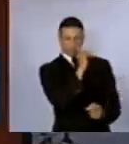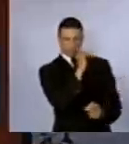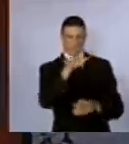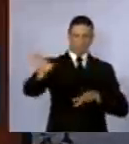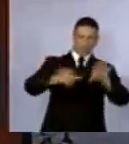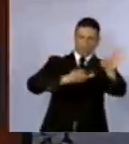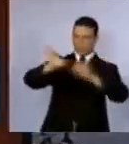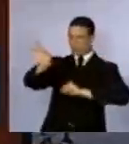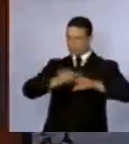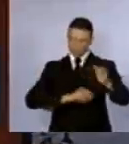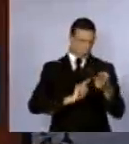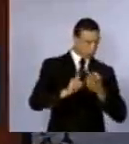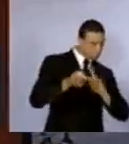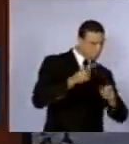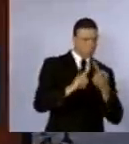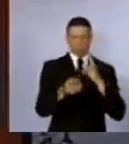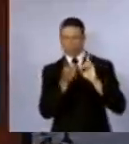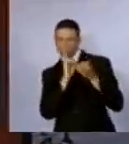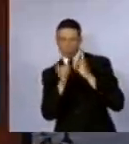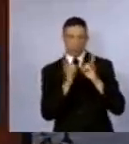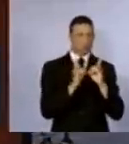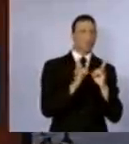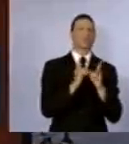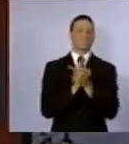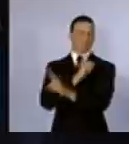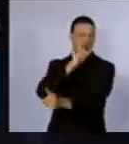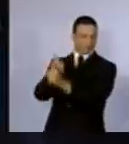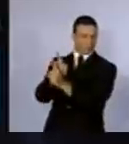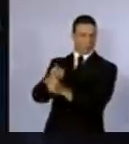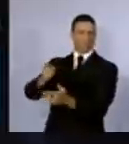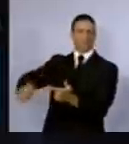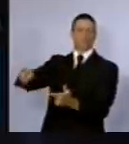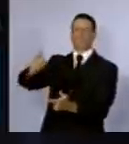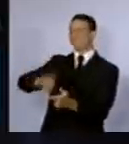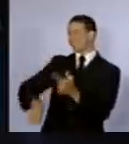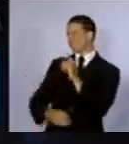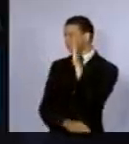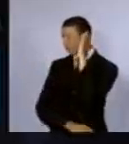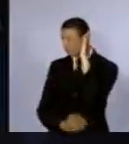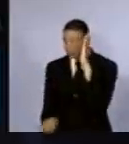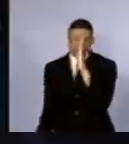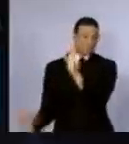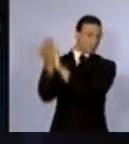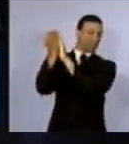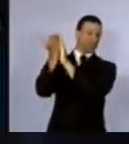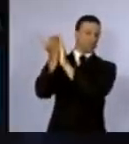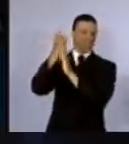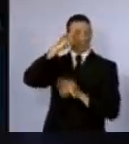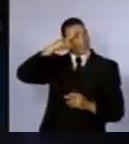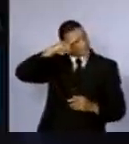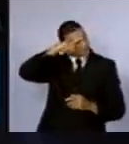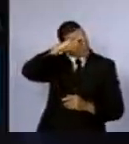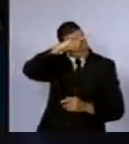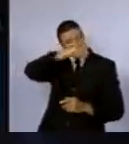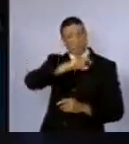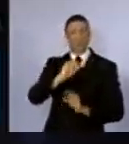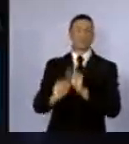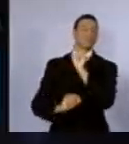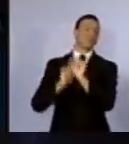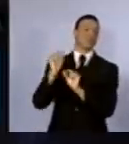essa discussão, encontrou-se um grande problema, quer dizer, praticamente quase que a